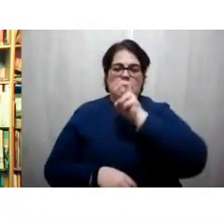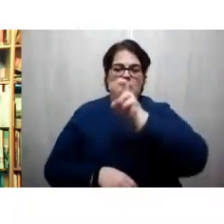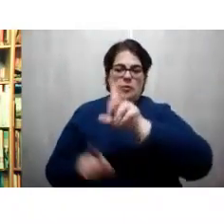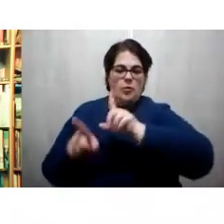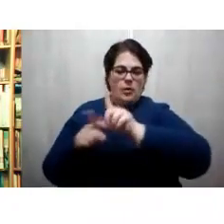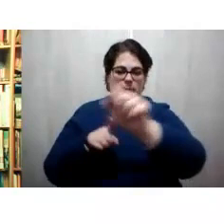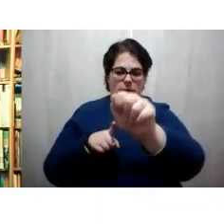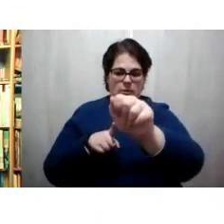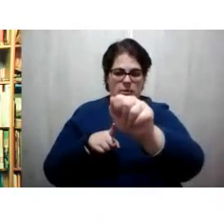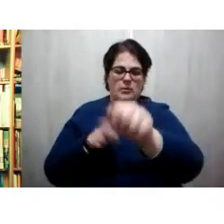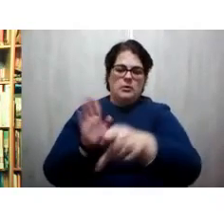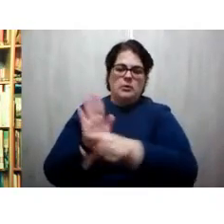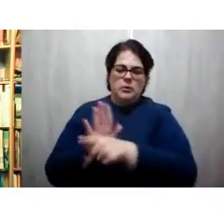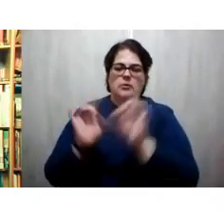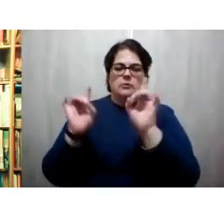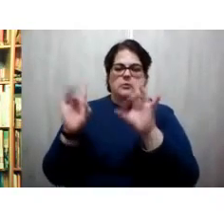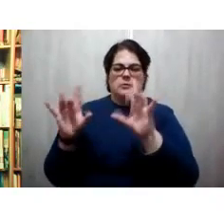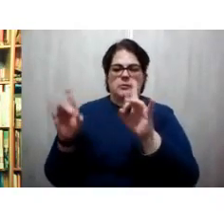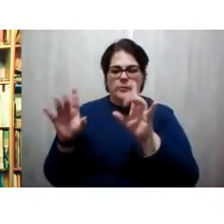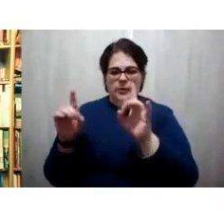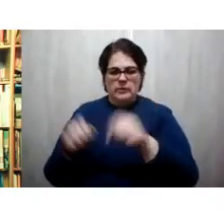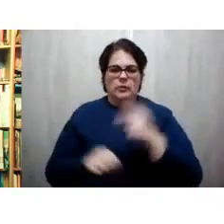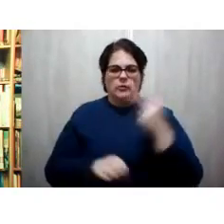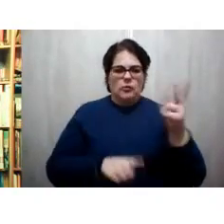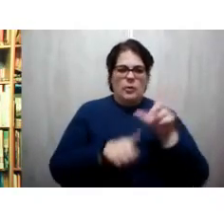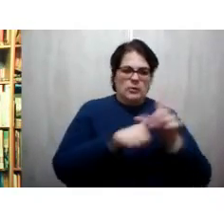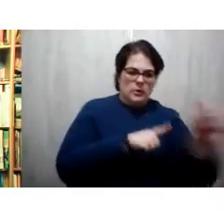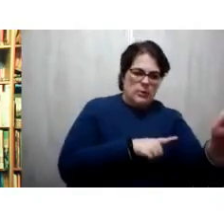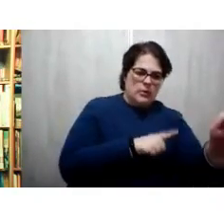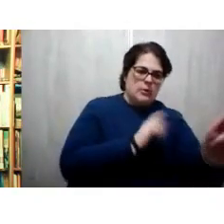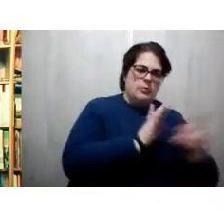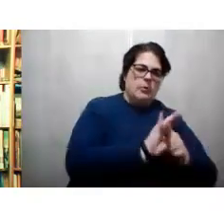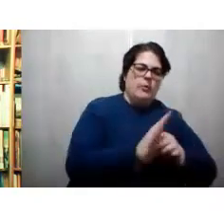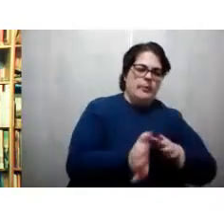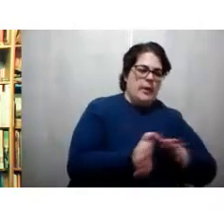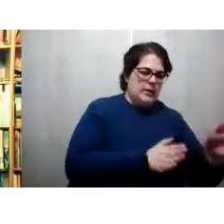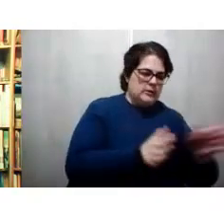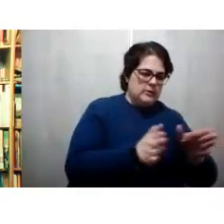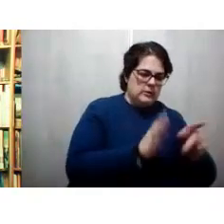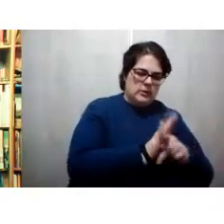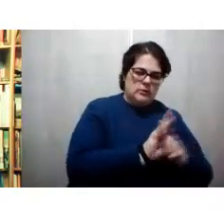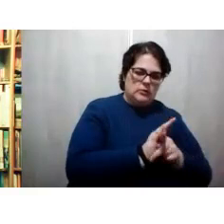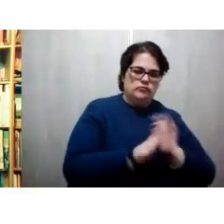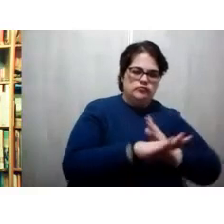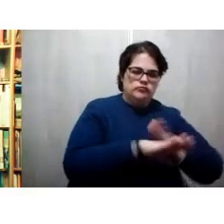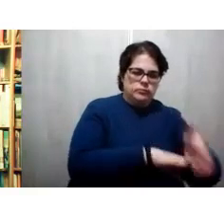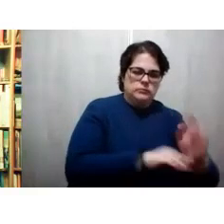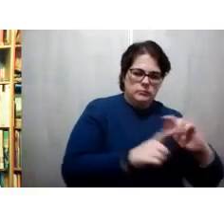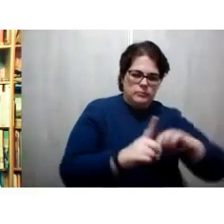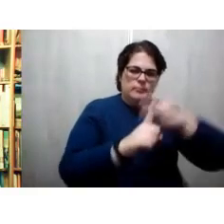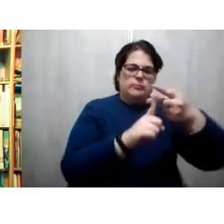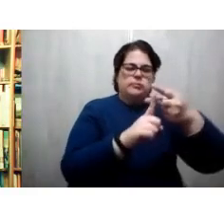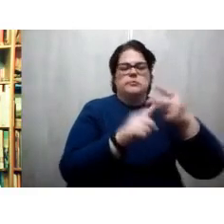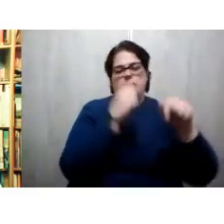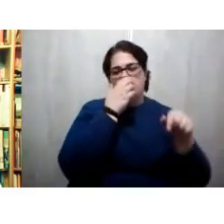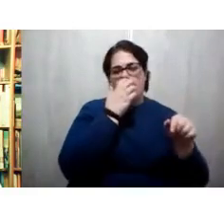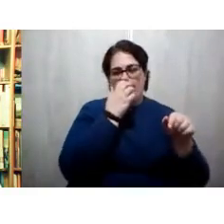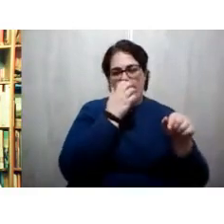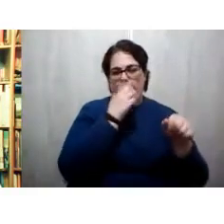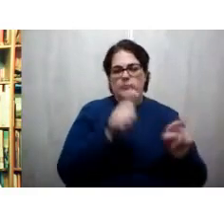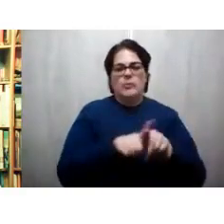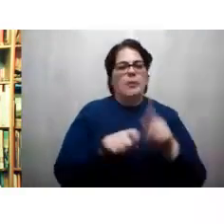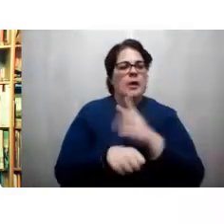as 2 campeãs do grupo de acesso, que passam então para o grupo especial, e a campeã